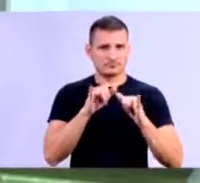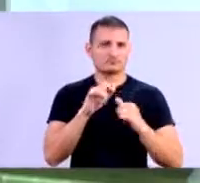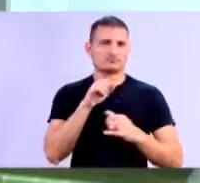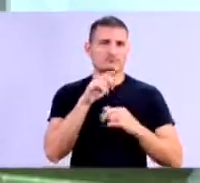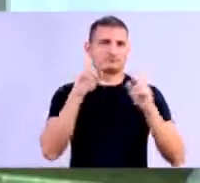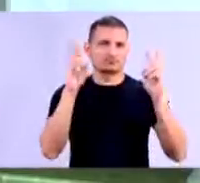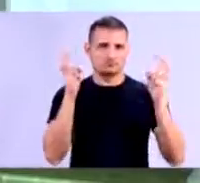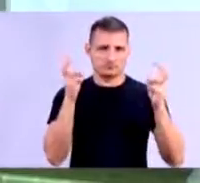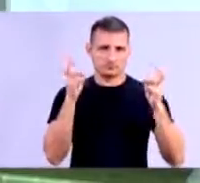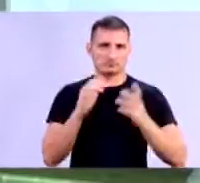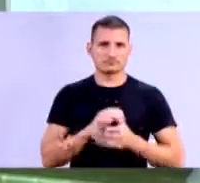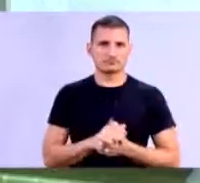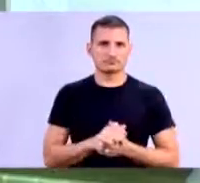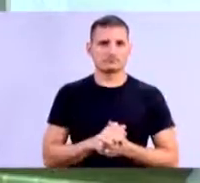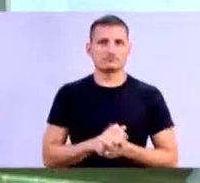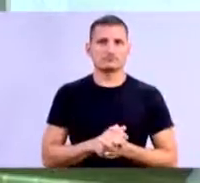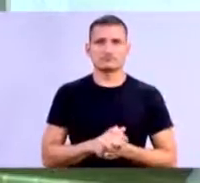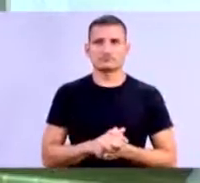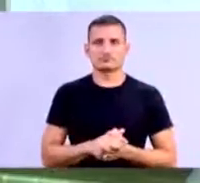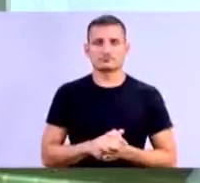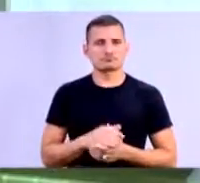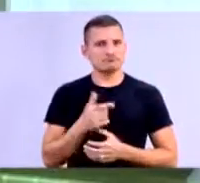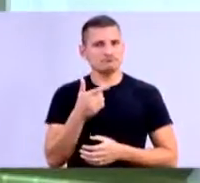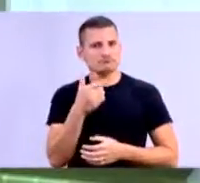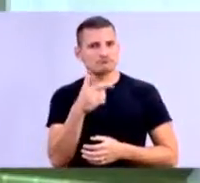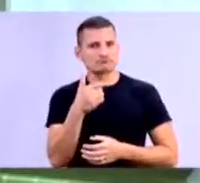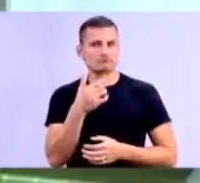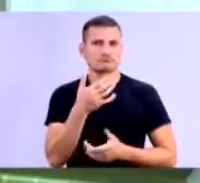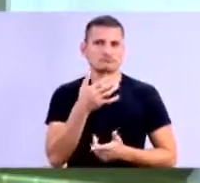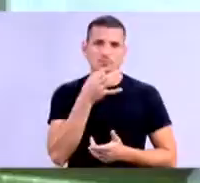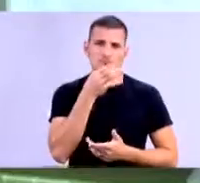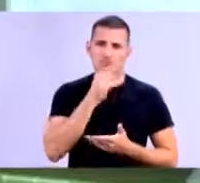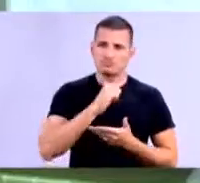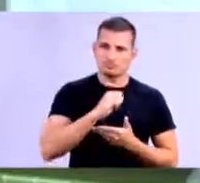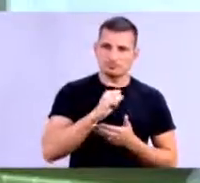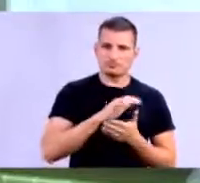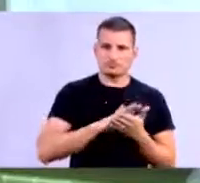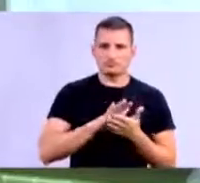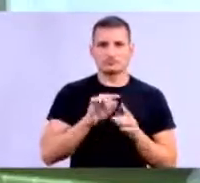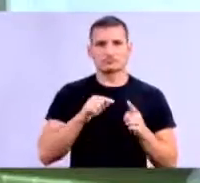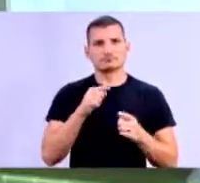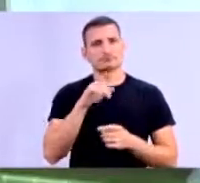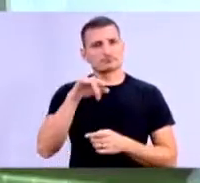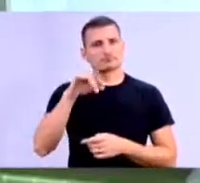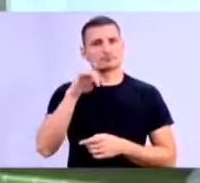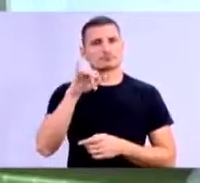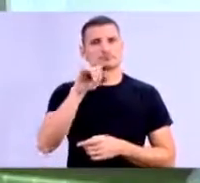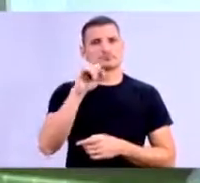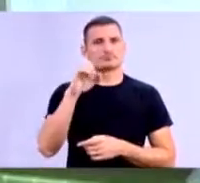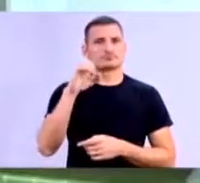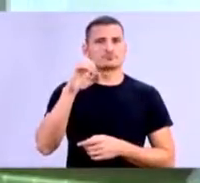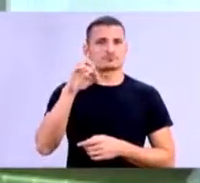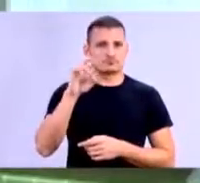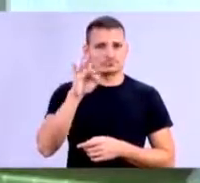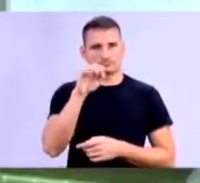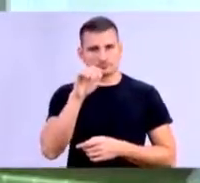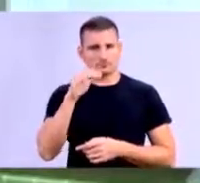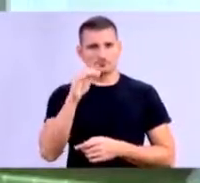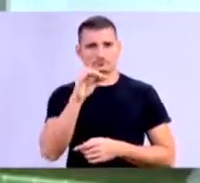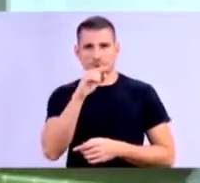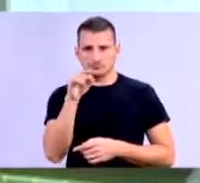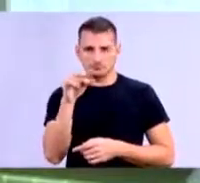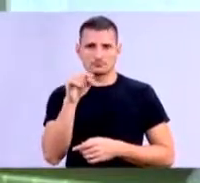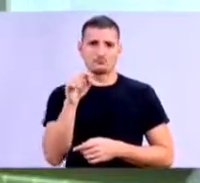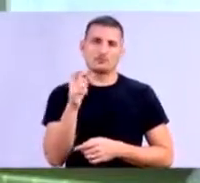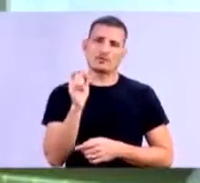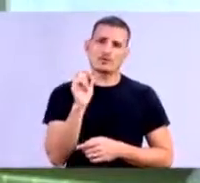assunto. Não existe um ponto de vista sendo defendido, mas não deixa de ser uma dissertação. Então, a dissertação ela está